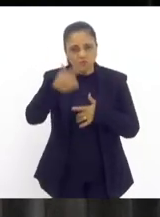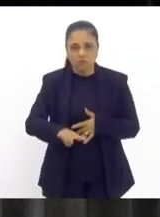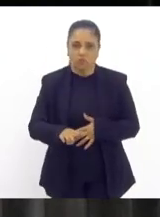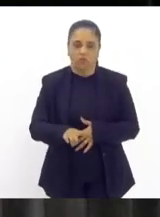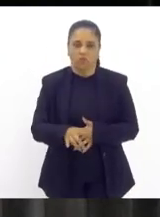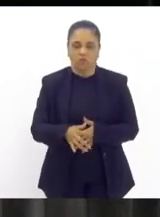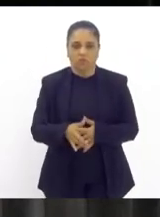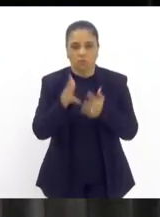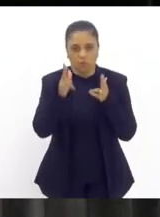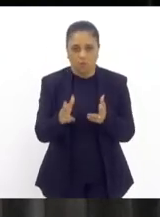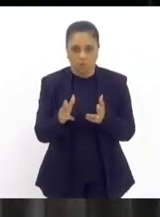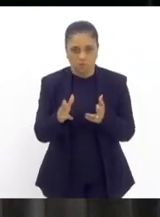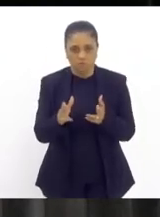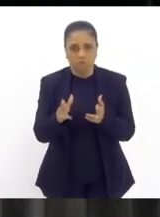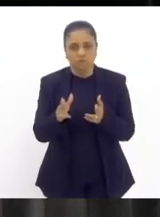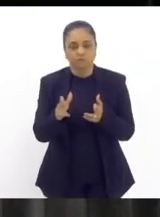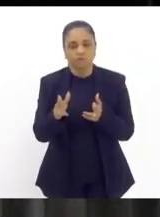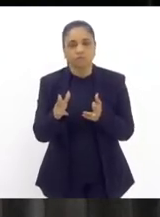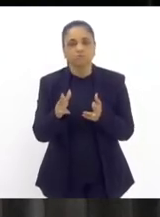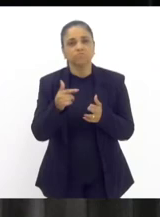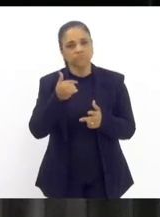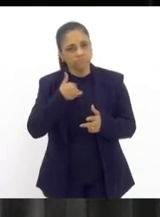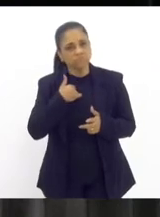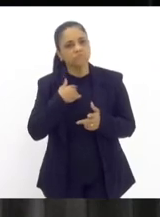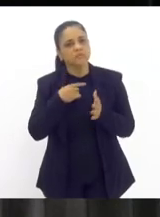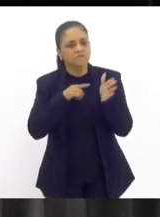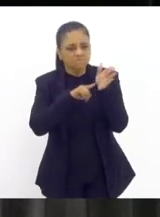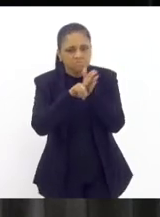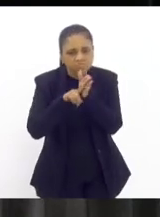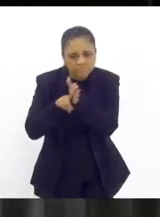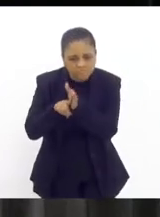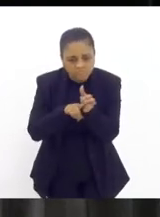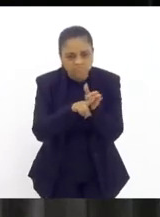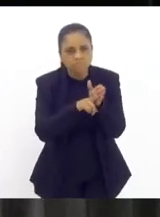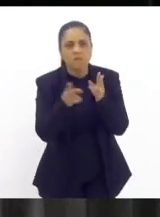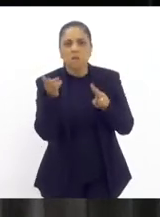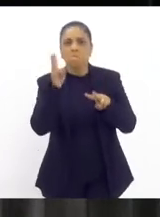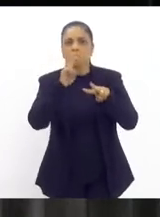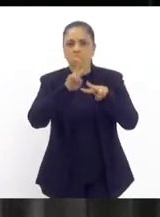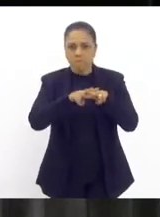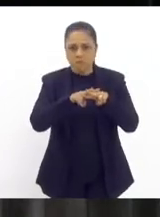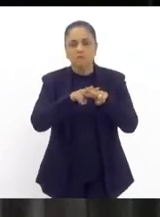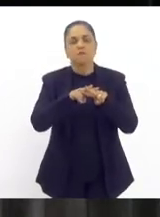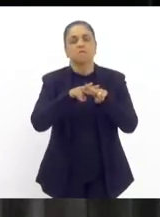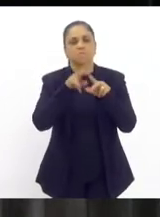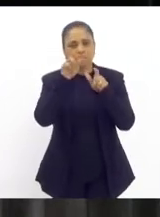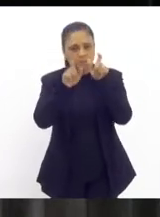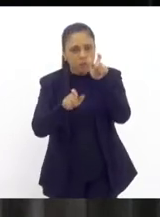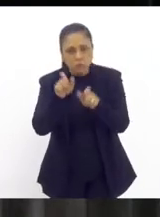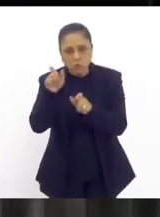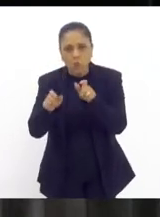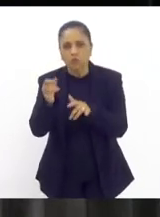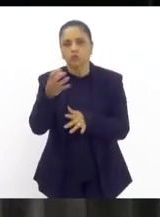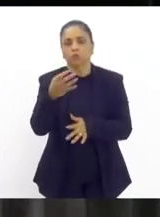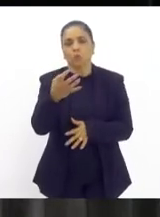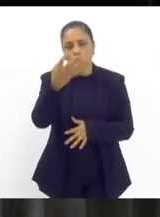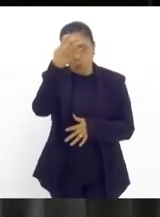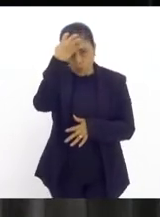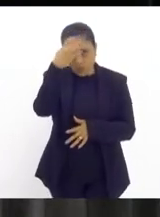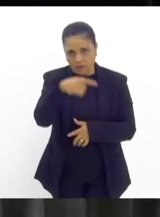e eu acho que a gente tem que sim investigar e prender essas pessoas que são culpadas